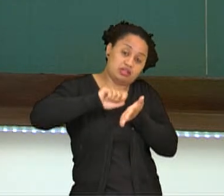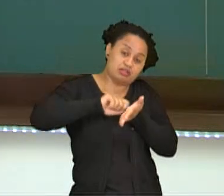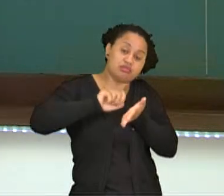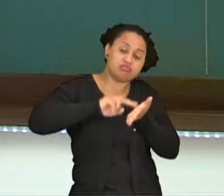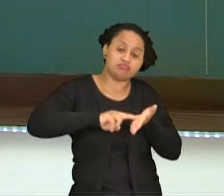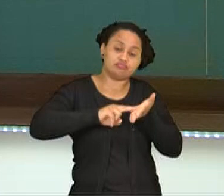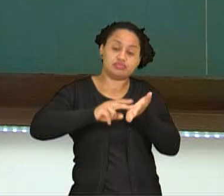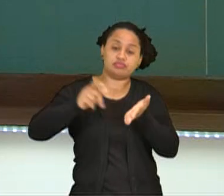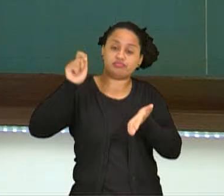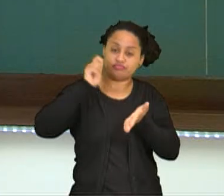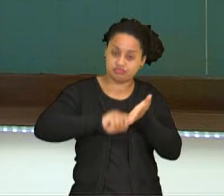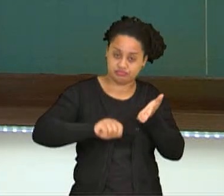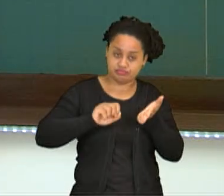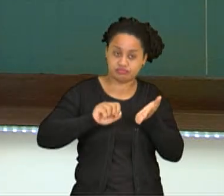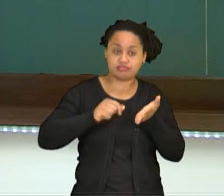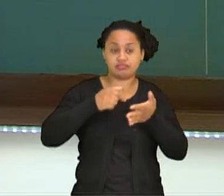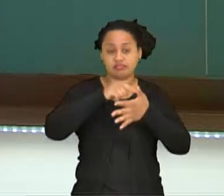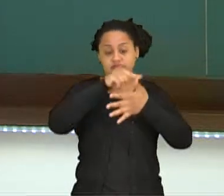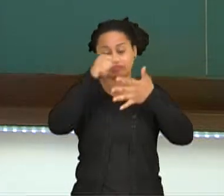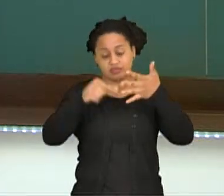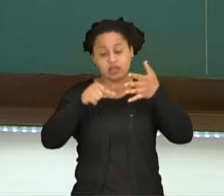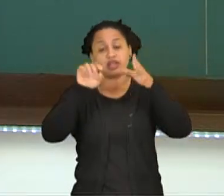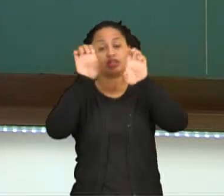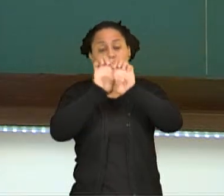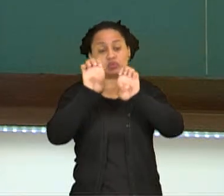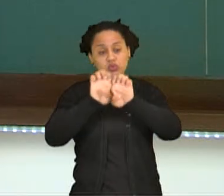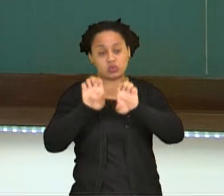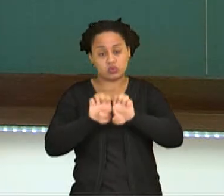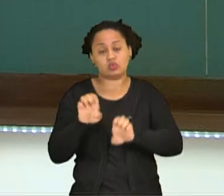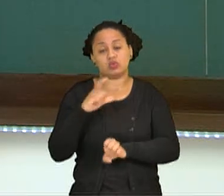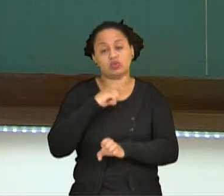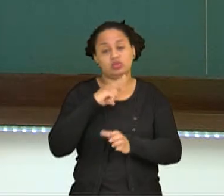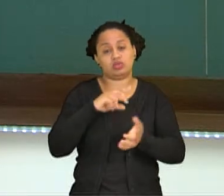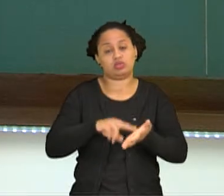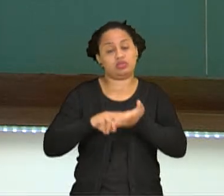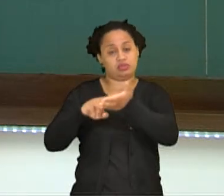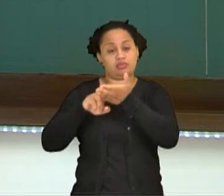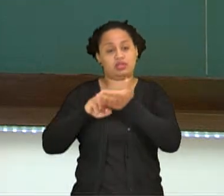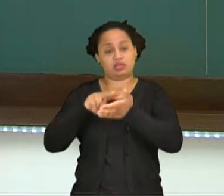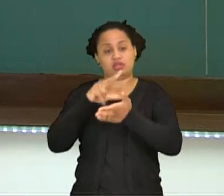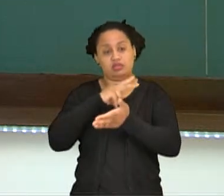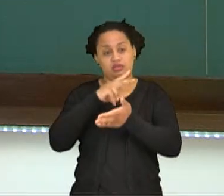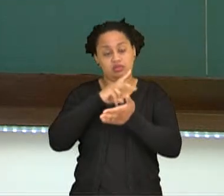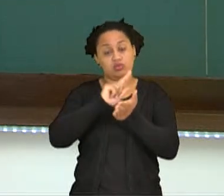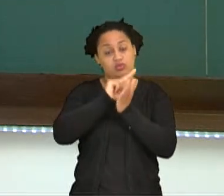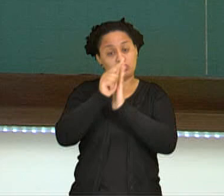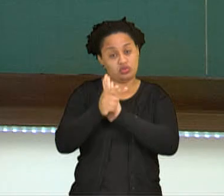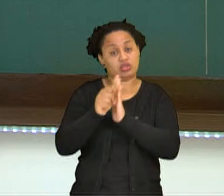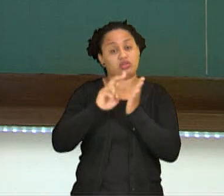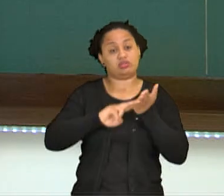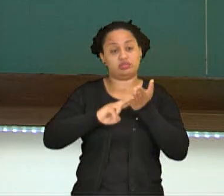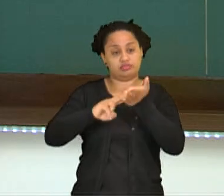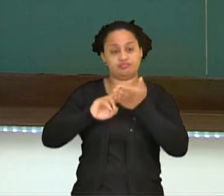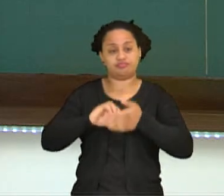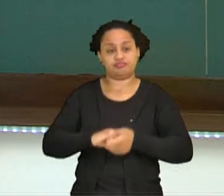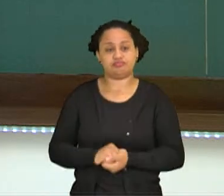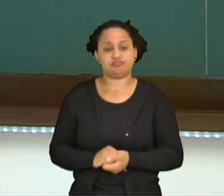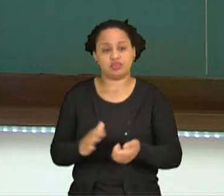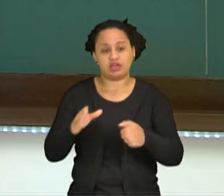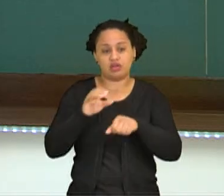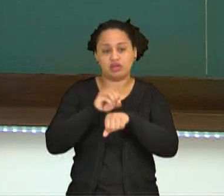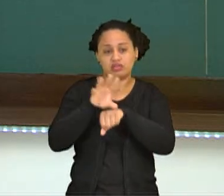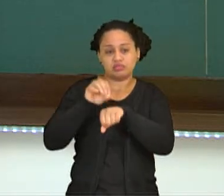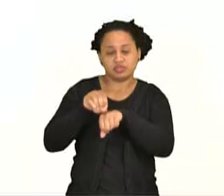identifica ali o seu nome. Essa aqui então é a estrutura da carta pessoal, do gênero carta. Vamos para uma sugestão